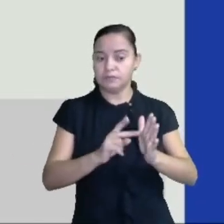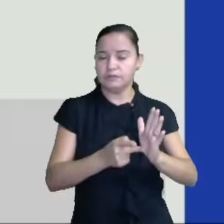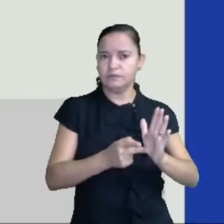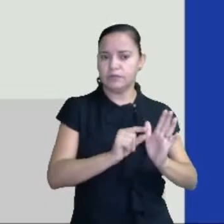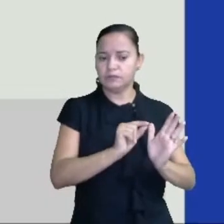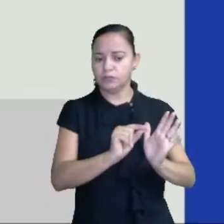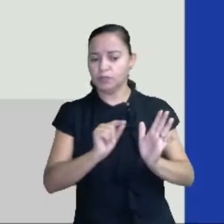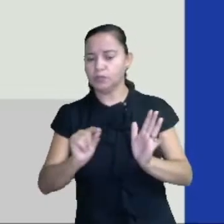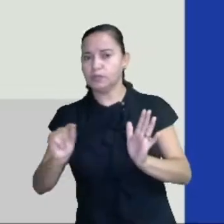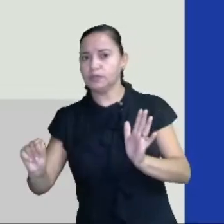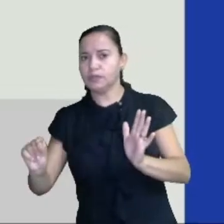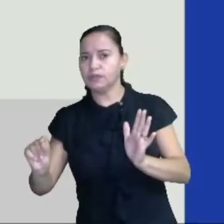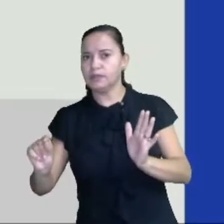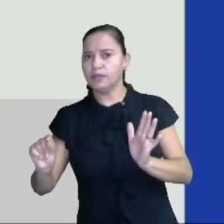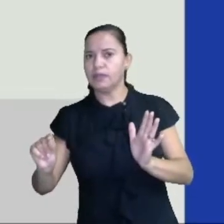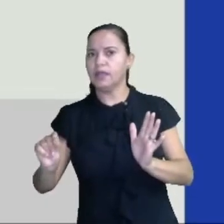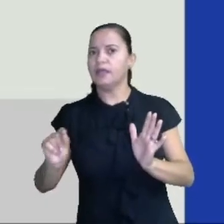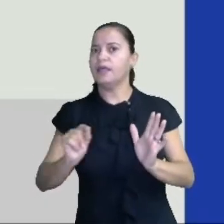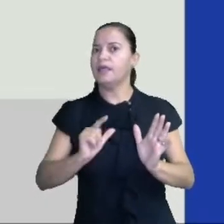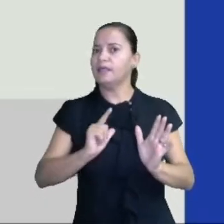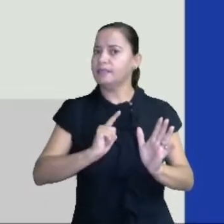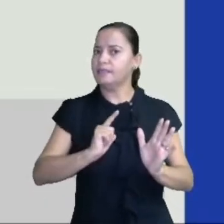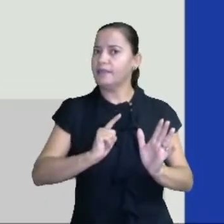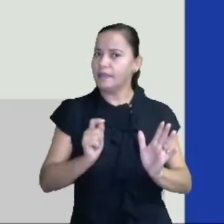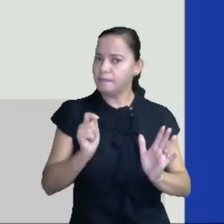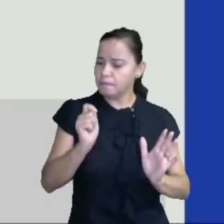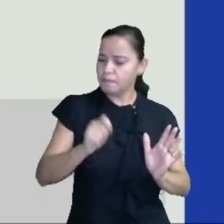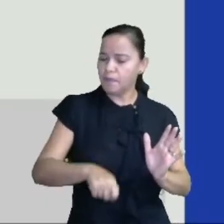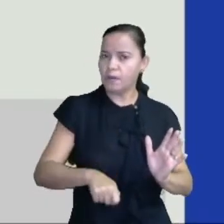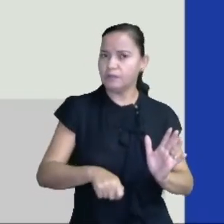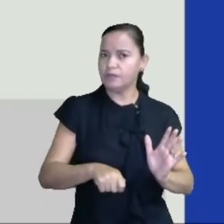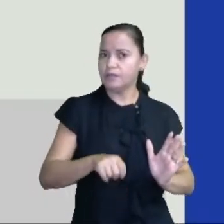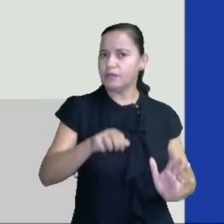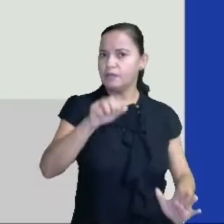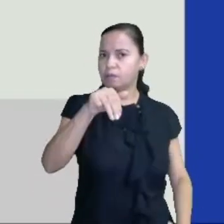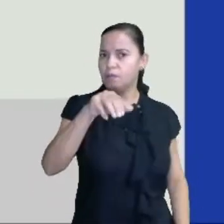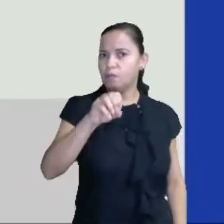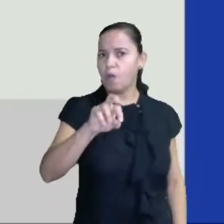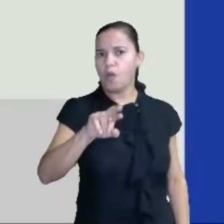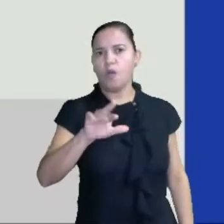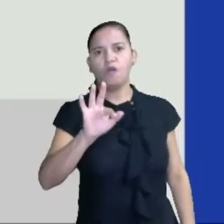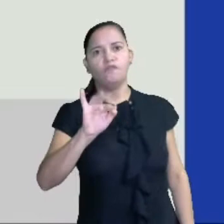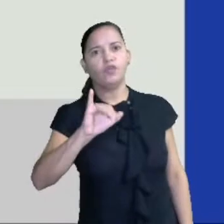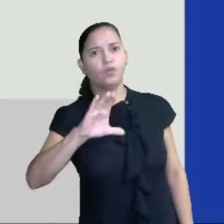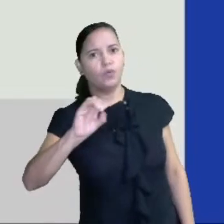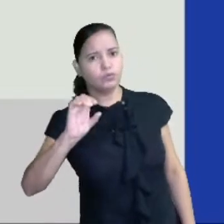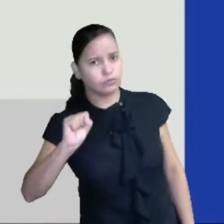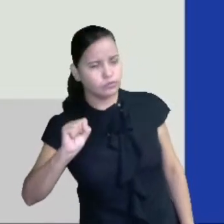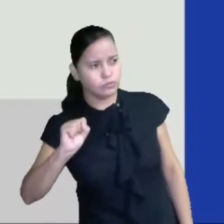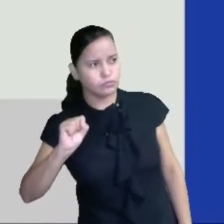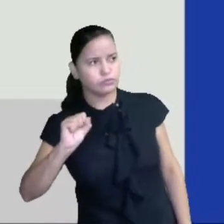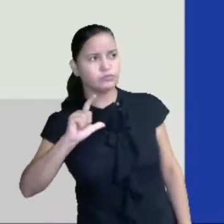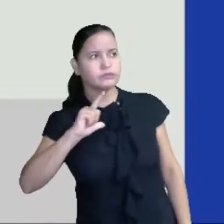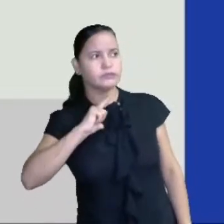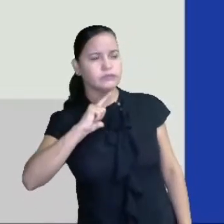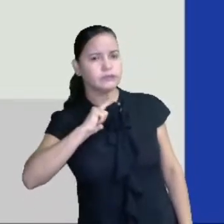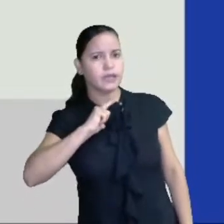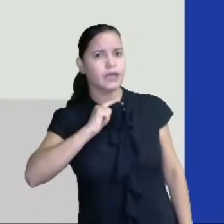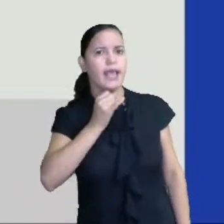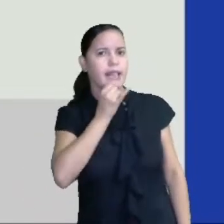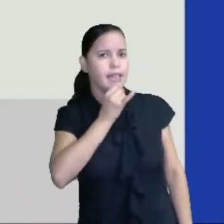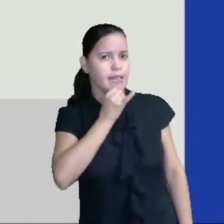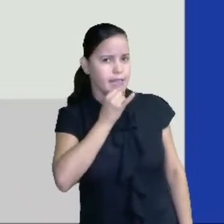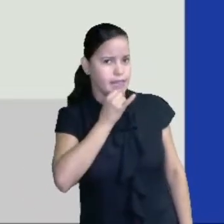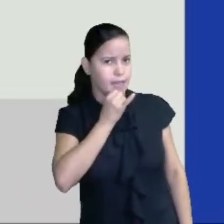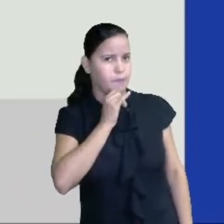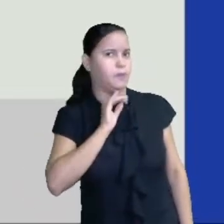chamados de elementos mórficos. Aqui a gente tem vários exemplos